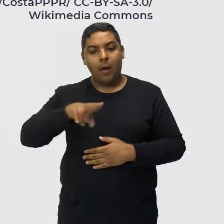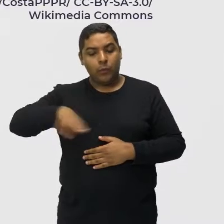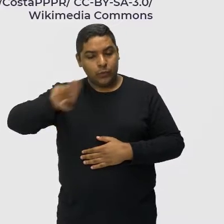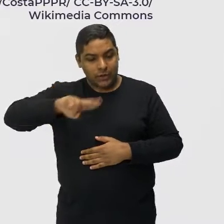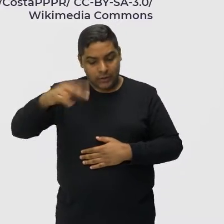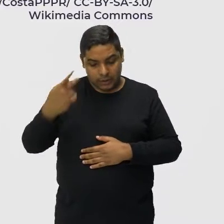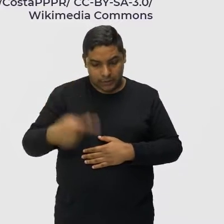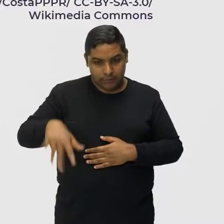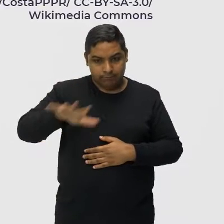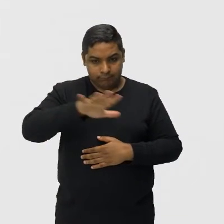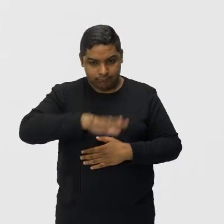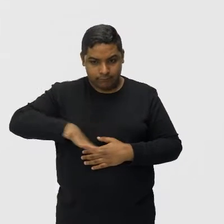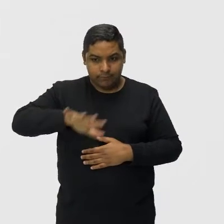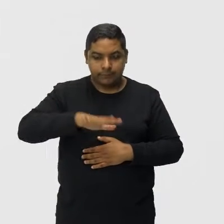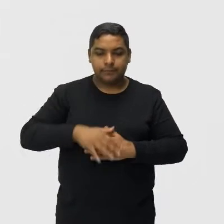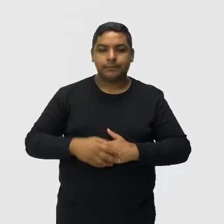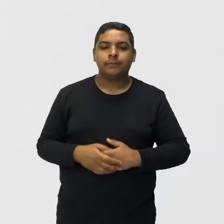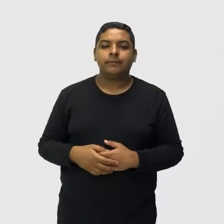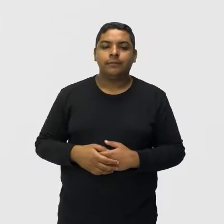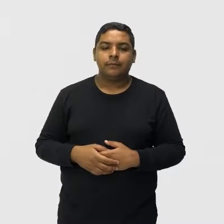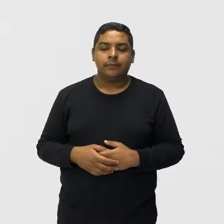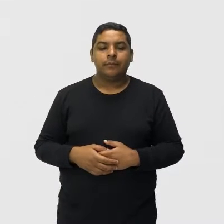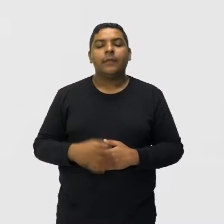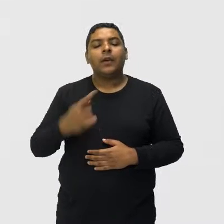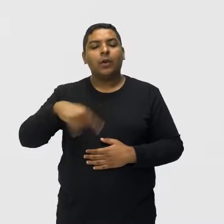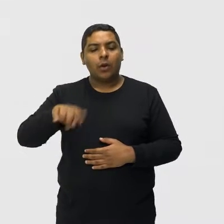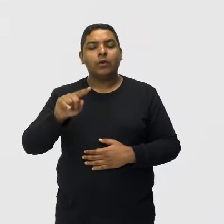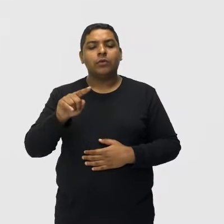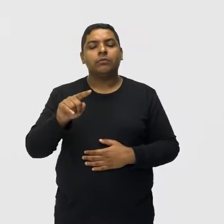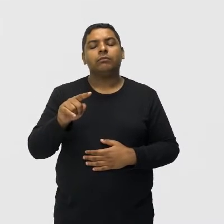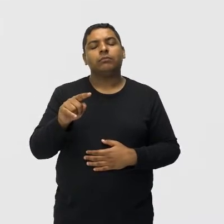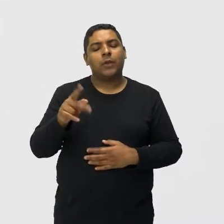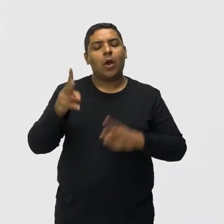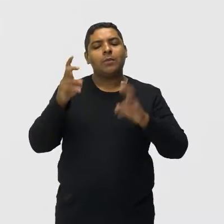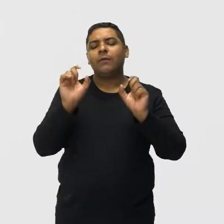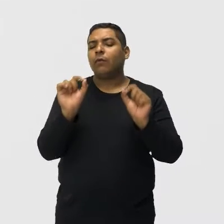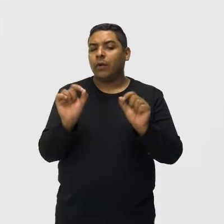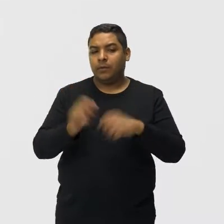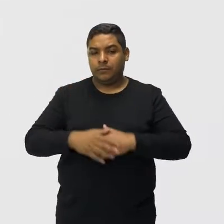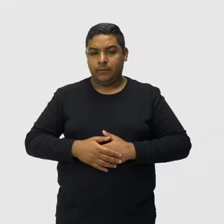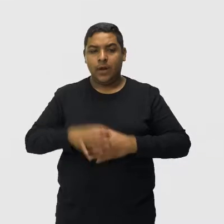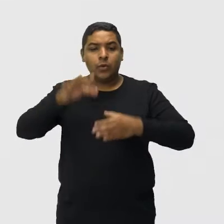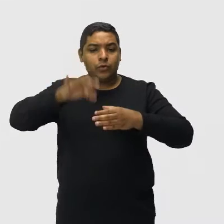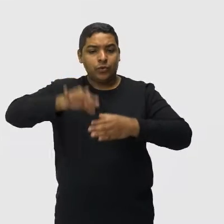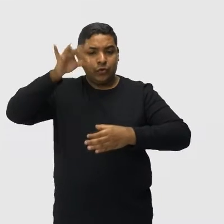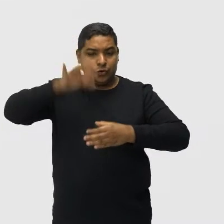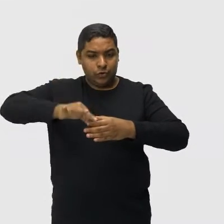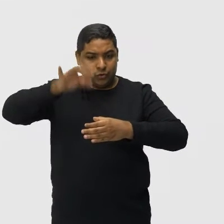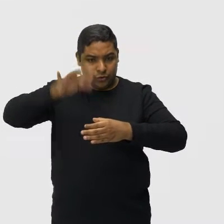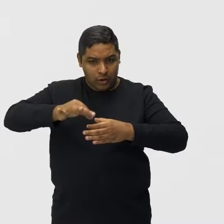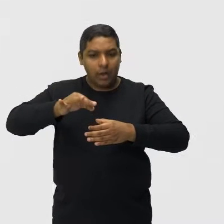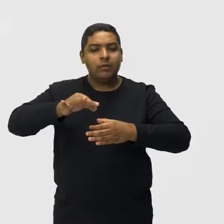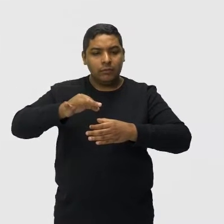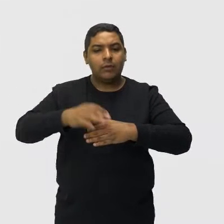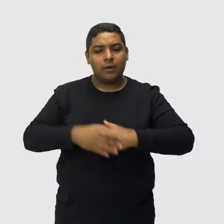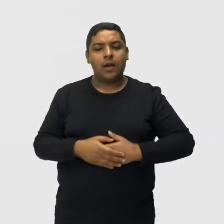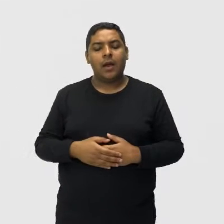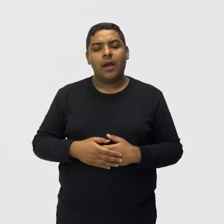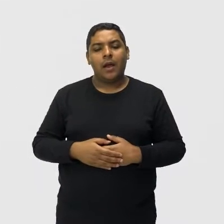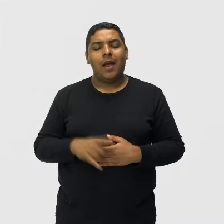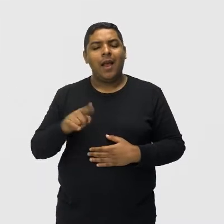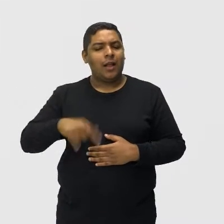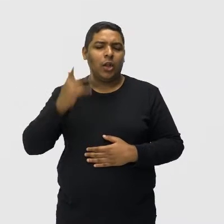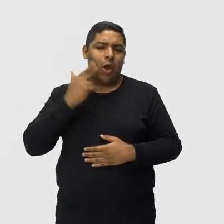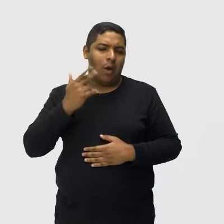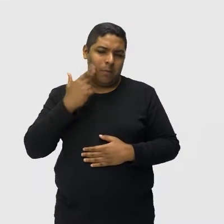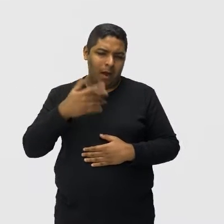um pouquinho? E aí, a gente observa, né, que o chá do capim-santo, que eu acho que é como é mais comum, né, de ser aplicado aqui na nossa